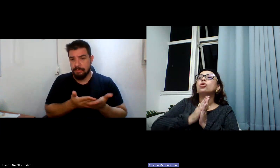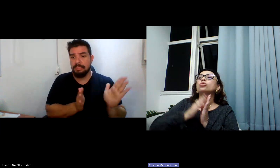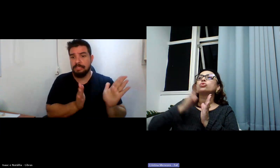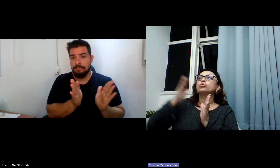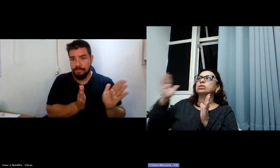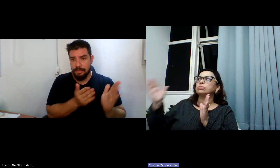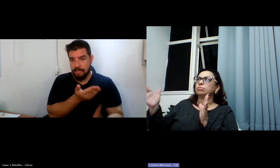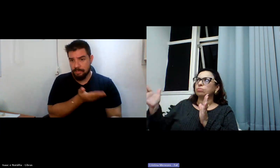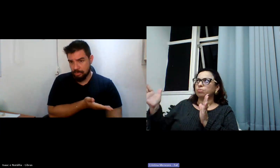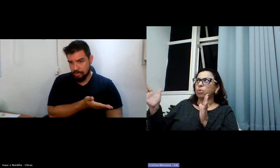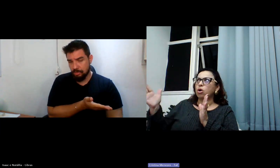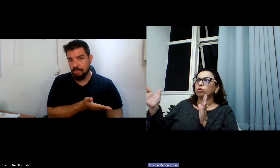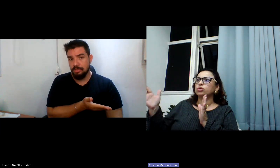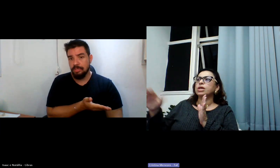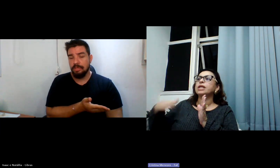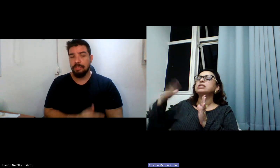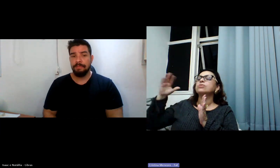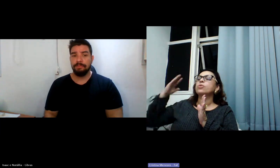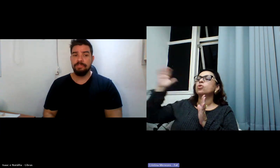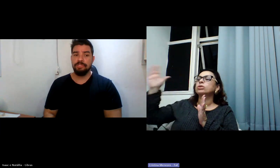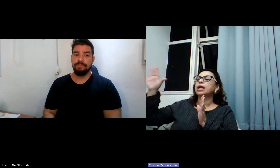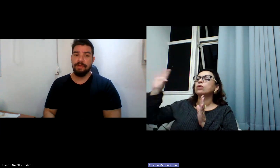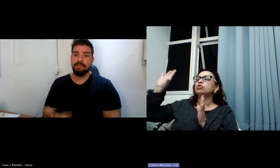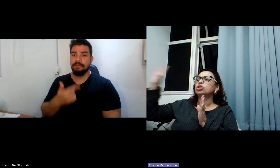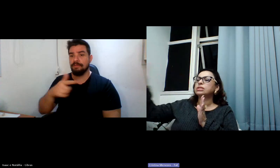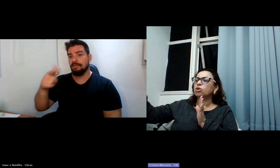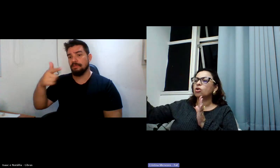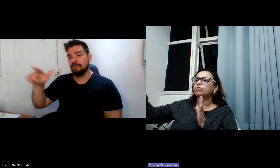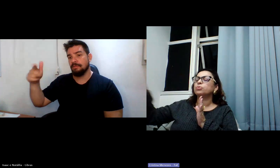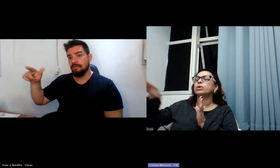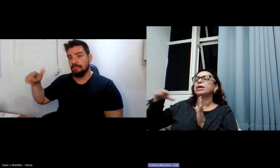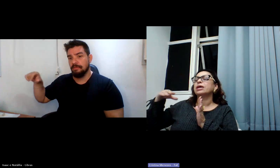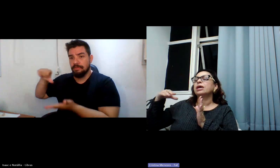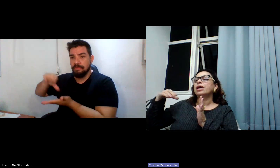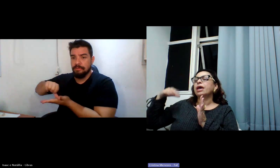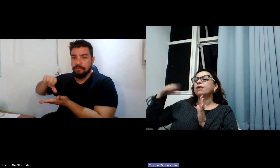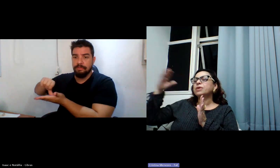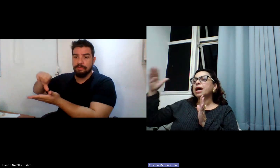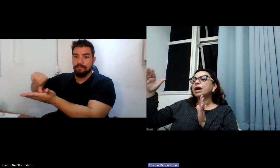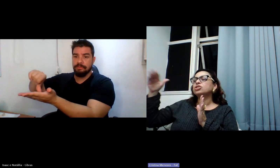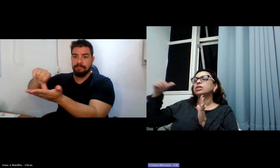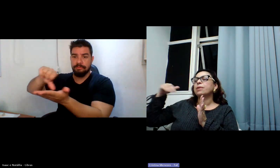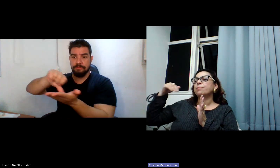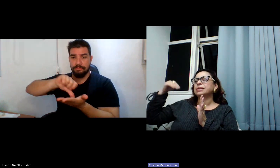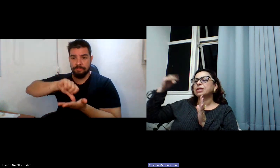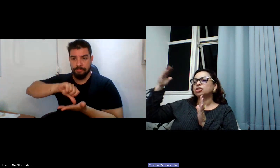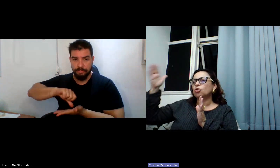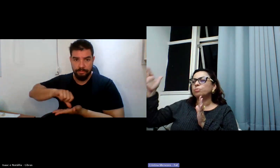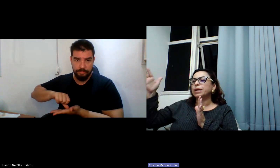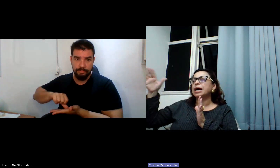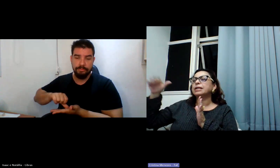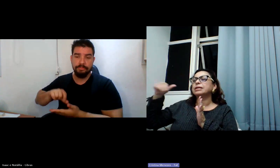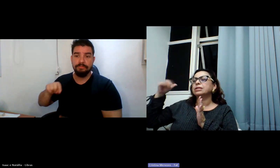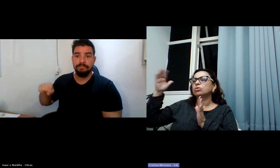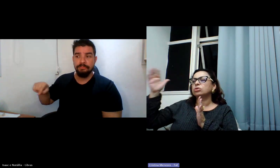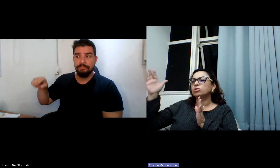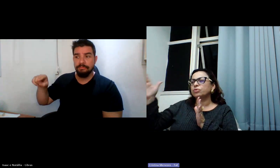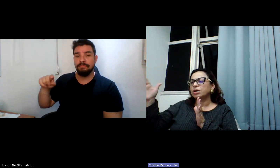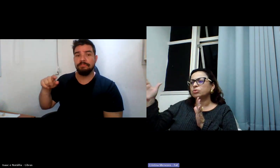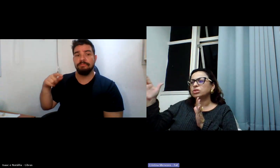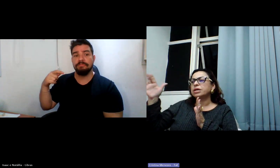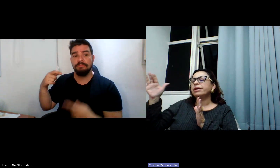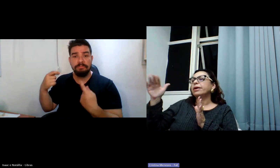que os outros polos, eles vão encontrar no dia 19, porque é viagem, é passagem comprada, então